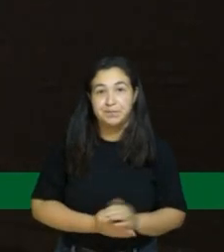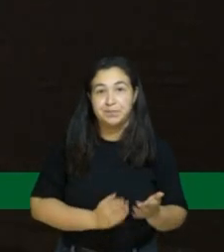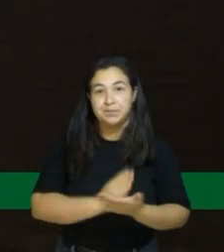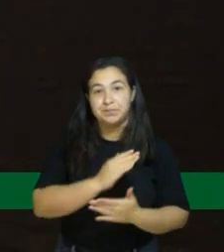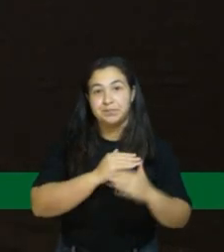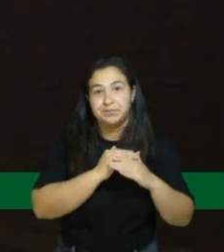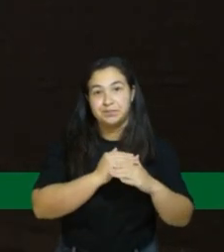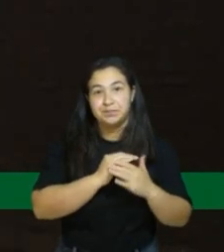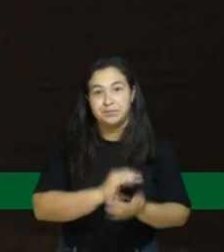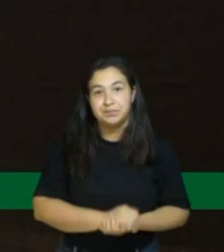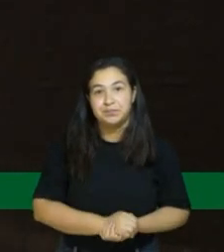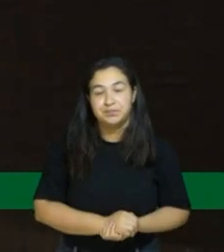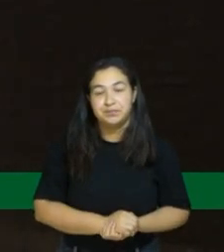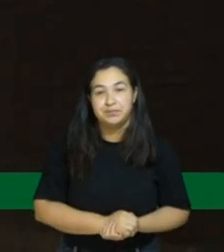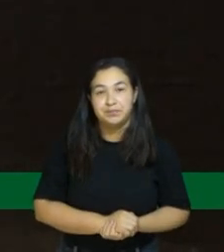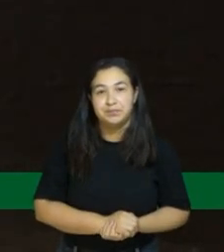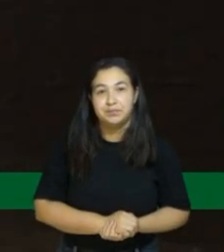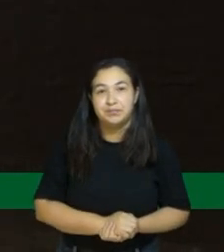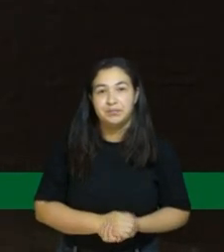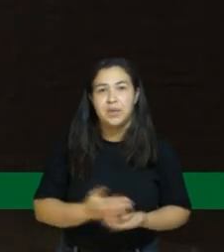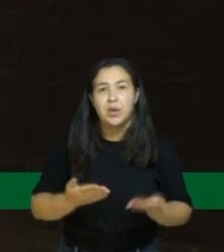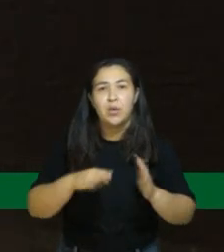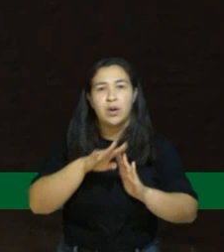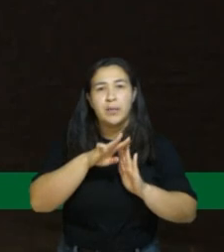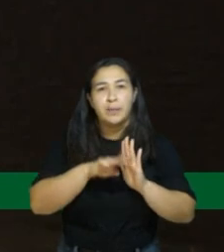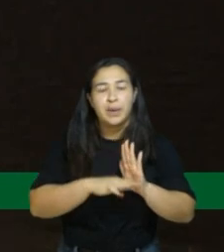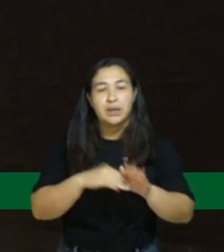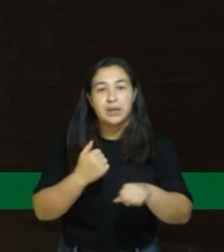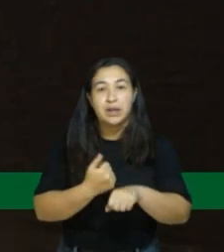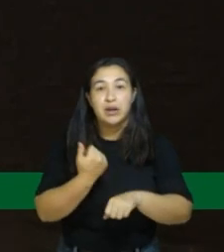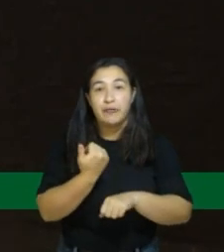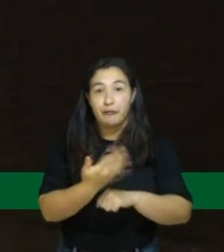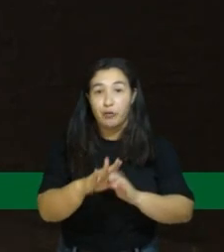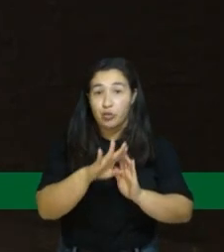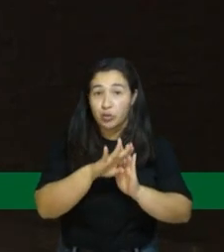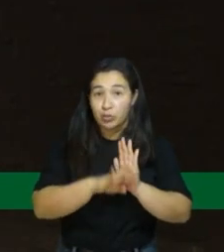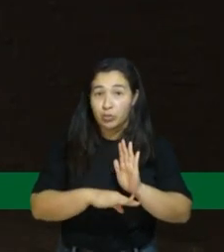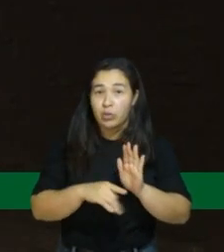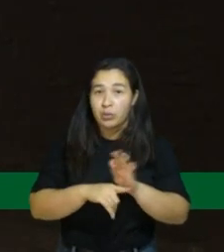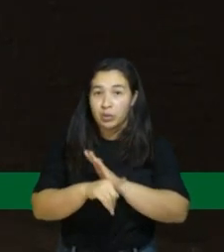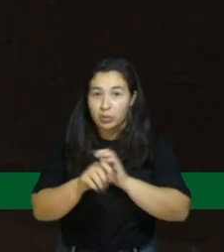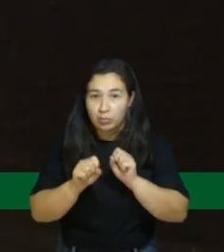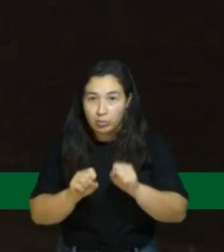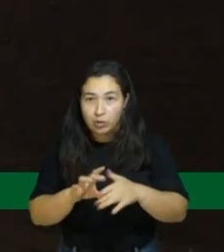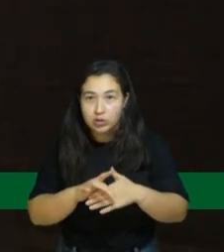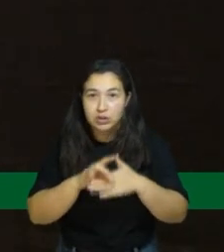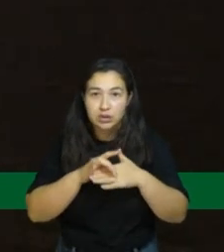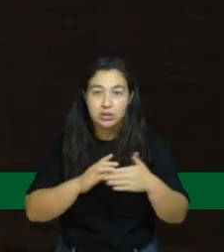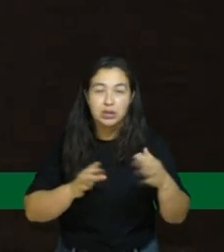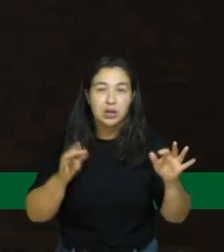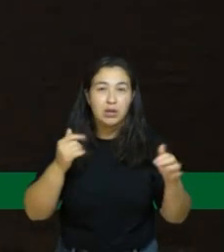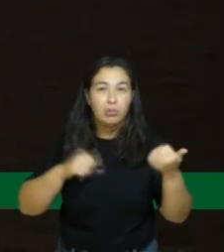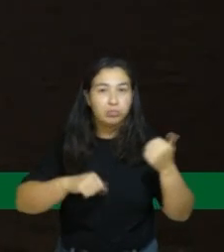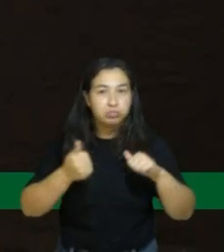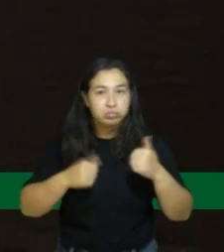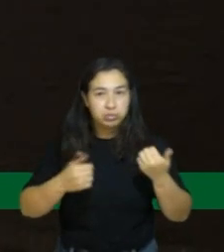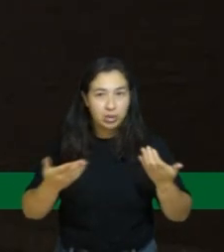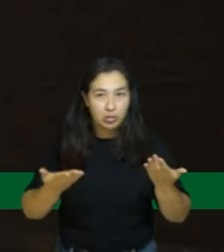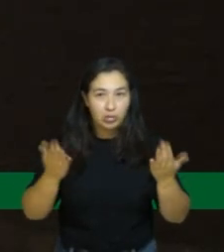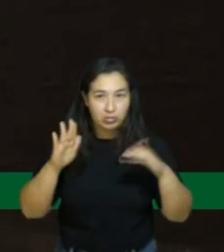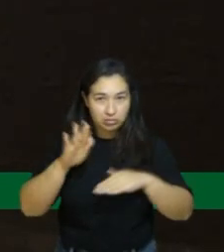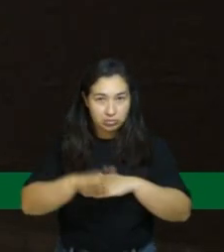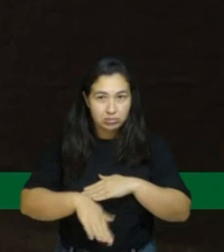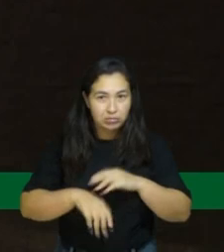aprovado por unanimidade tem uma matéria da pauta que gostaria de consultar os senhores líderes se podemos apreciar na tarde de